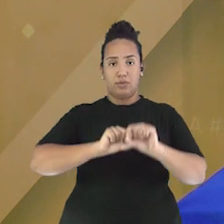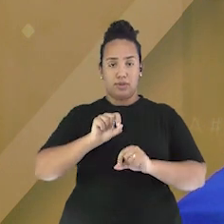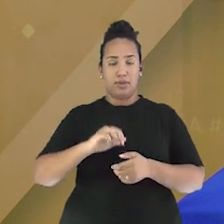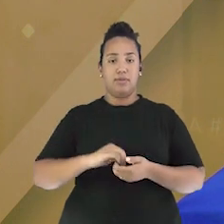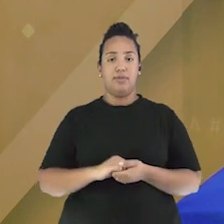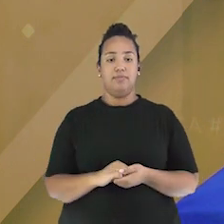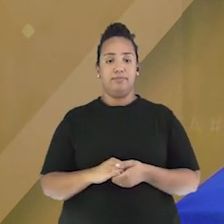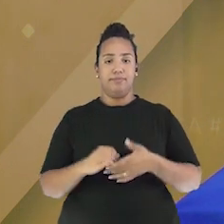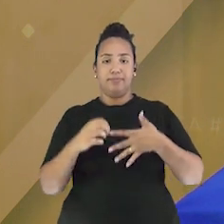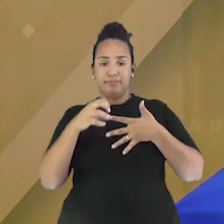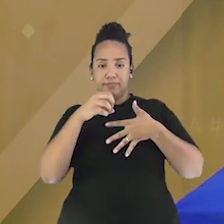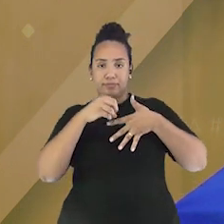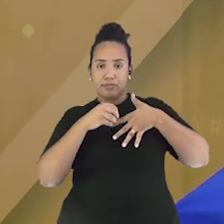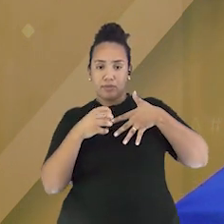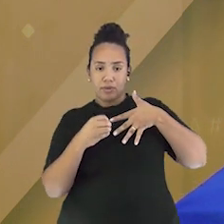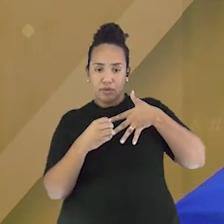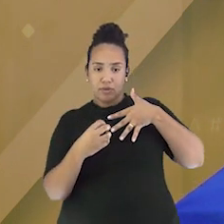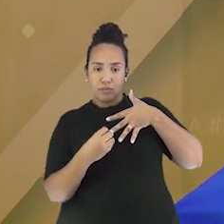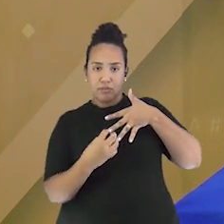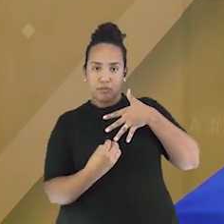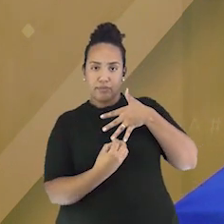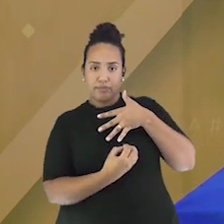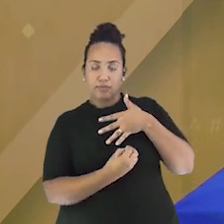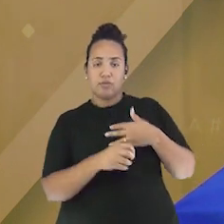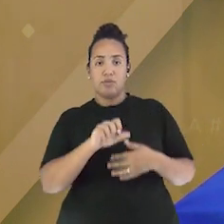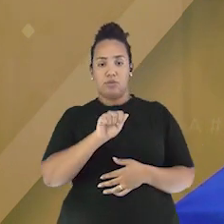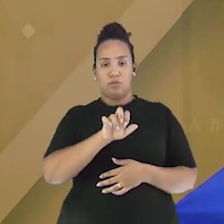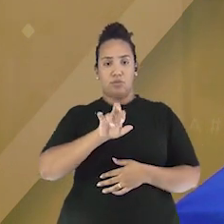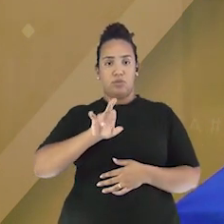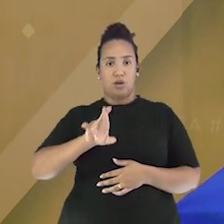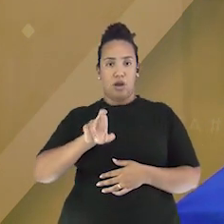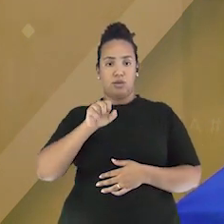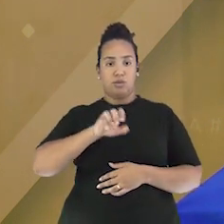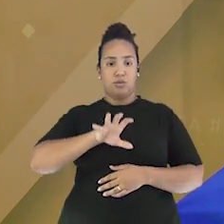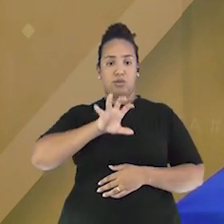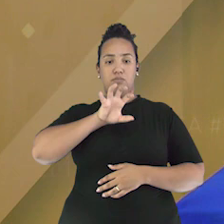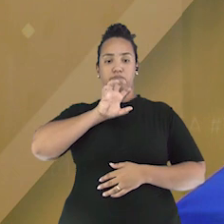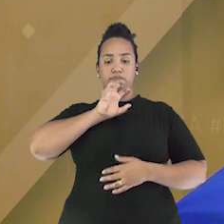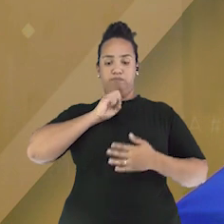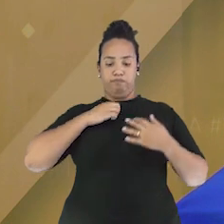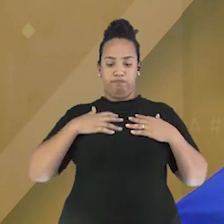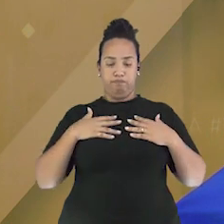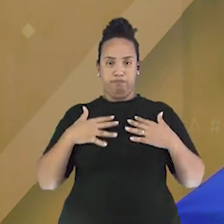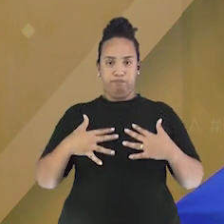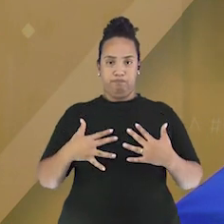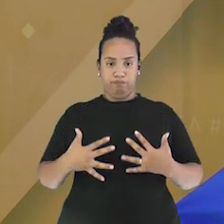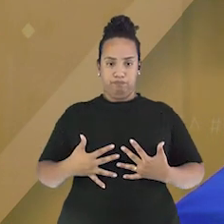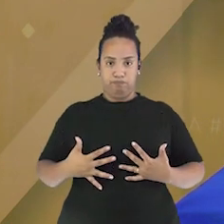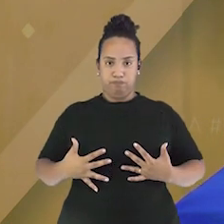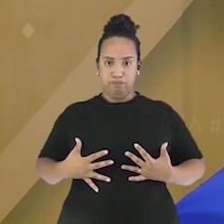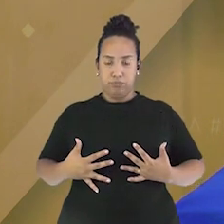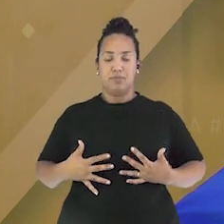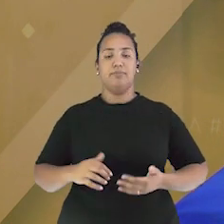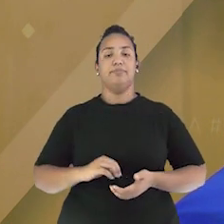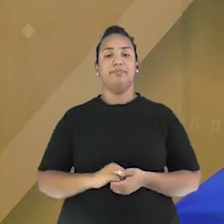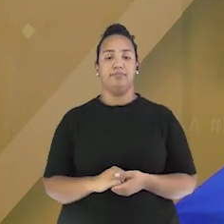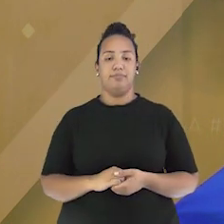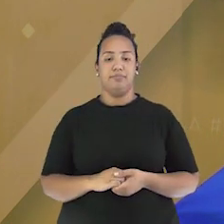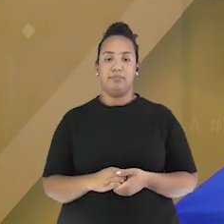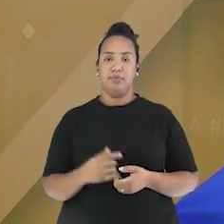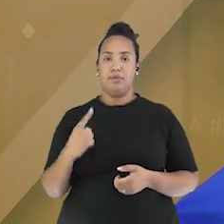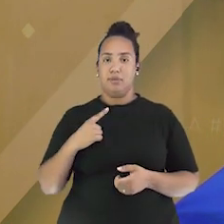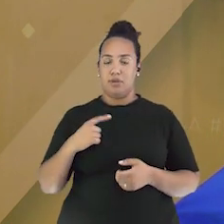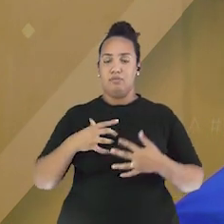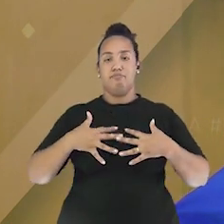os brônquios, que se trata da tubulação que leva o ar aos pulmões, certo? Fica aqui na nossa caixa torácica. Nosso próprio tórax, né? Ele abriga